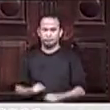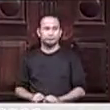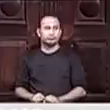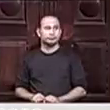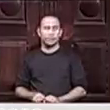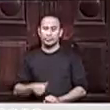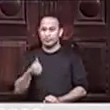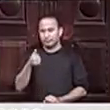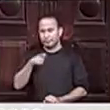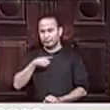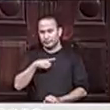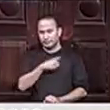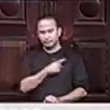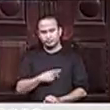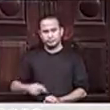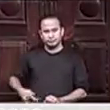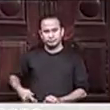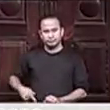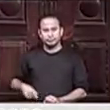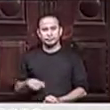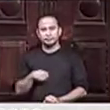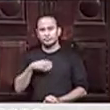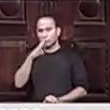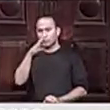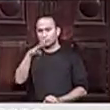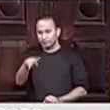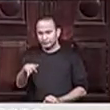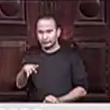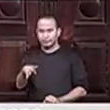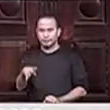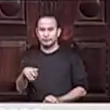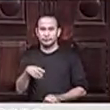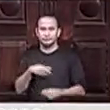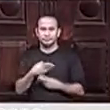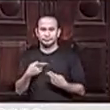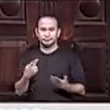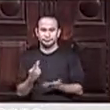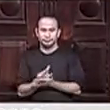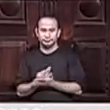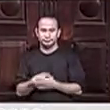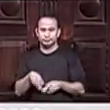um presidente da República acusado de corrupção formalmente pela